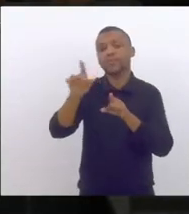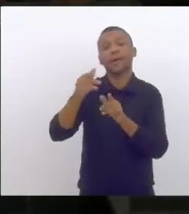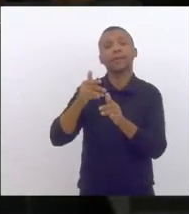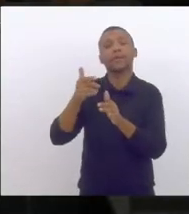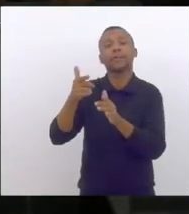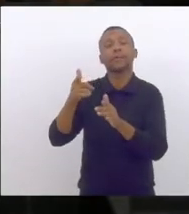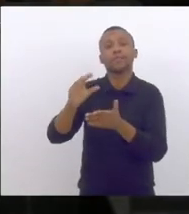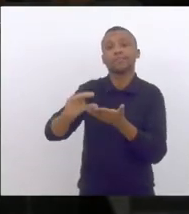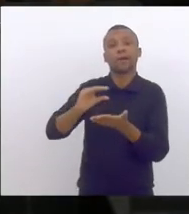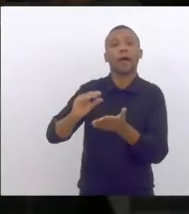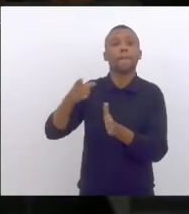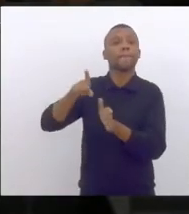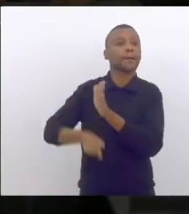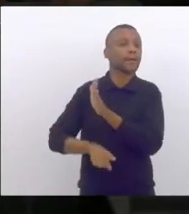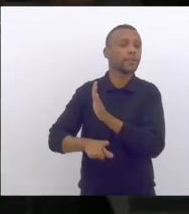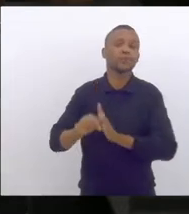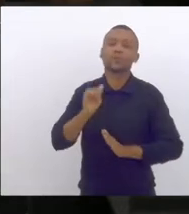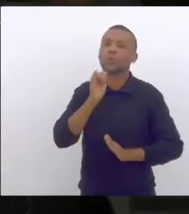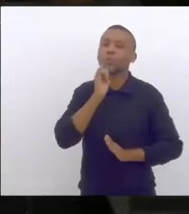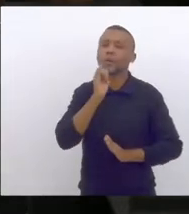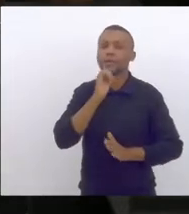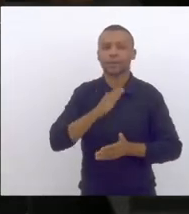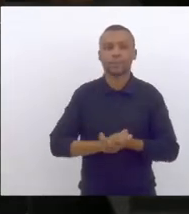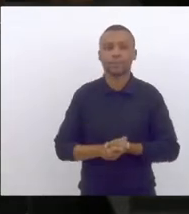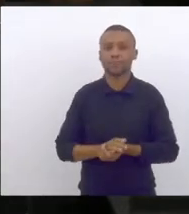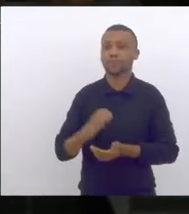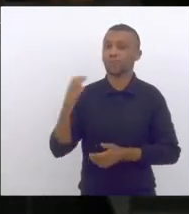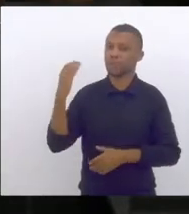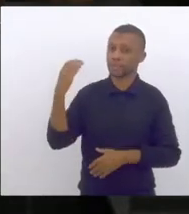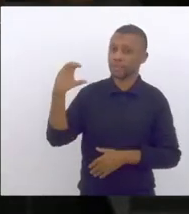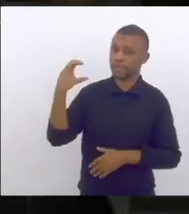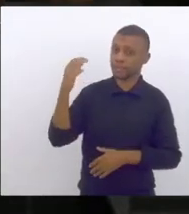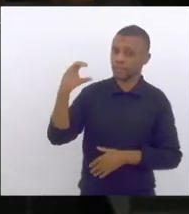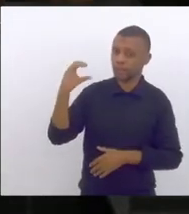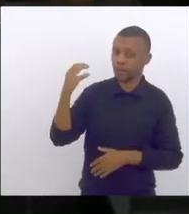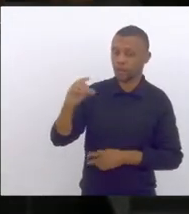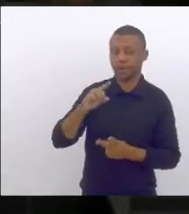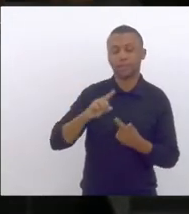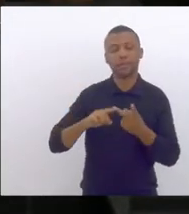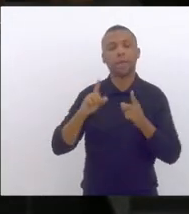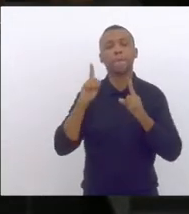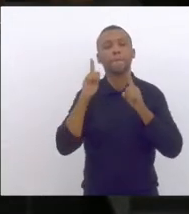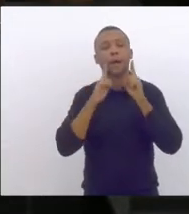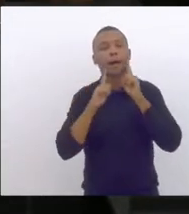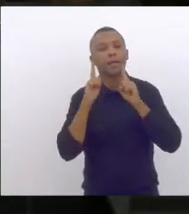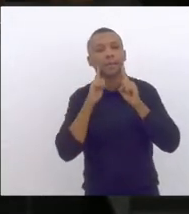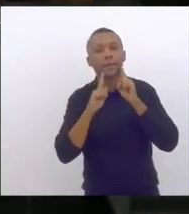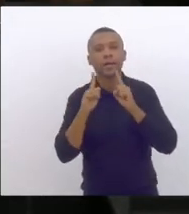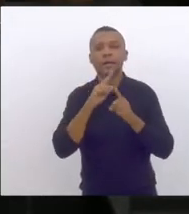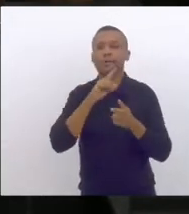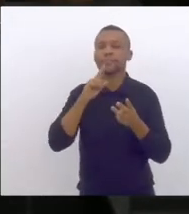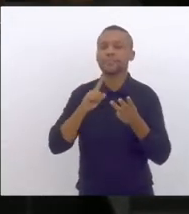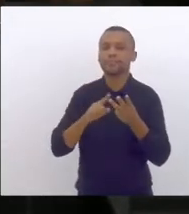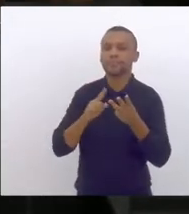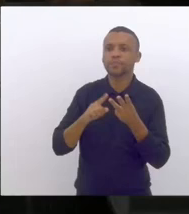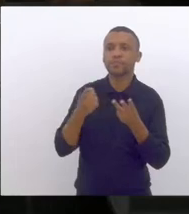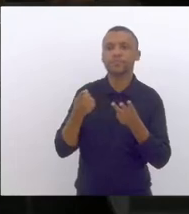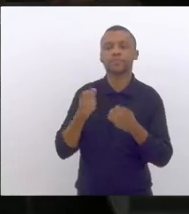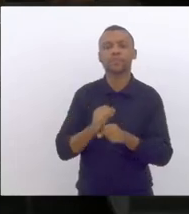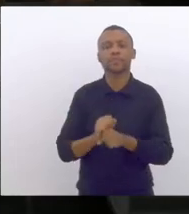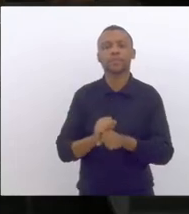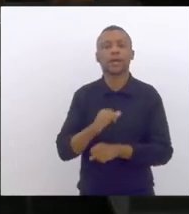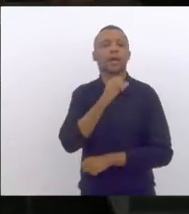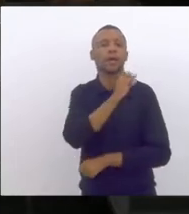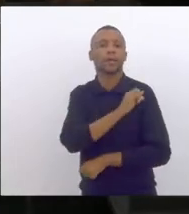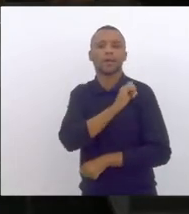como por exemplo Niterói Maricá e a própria cidade do